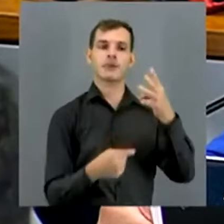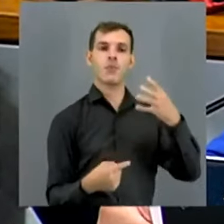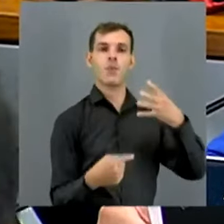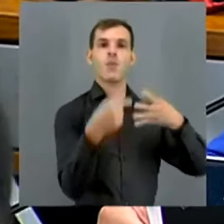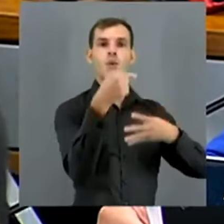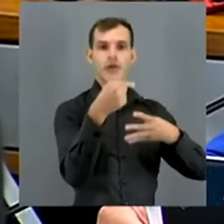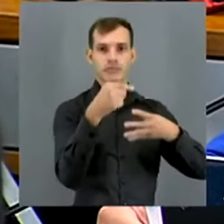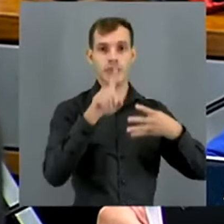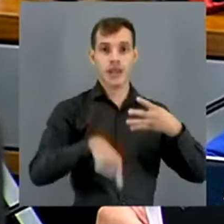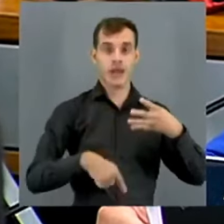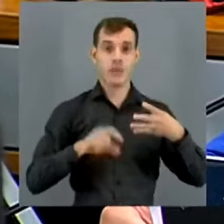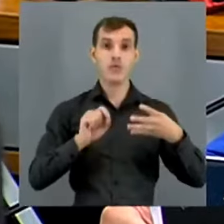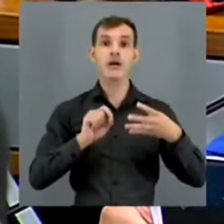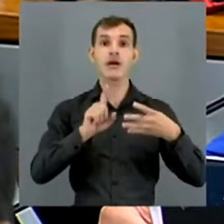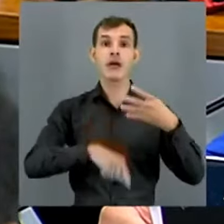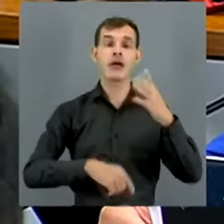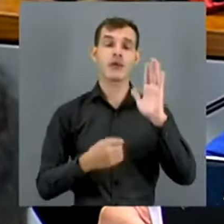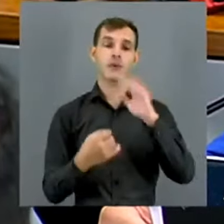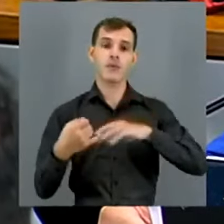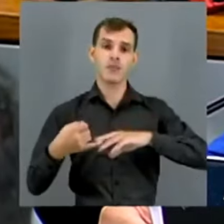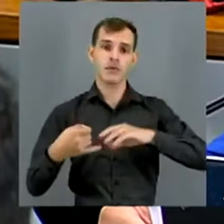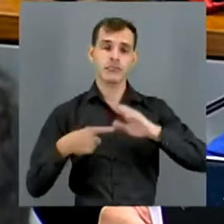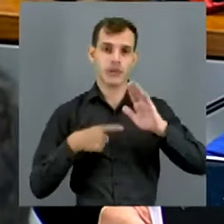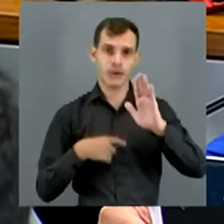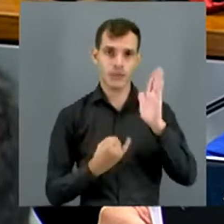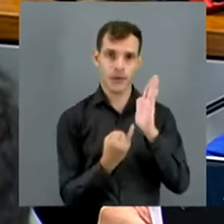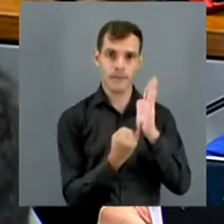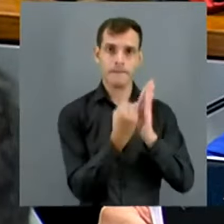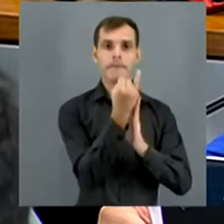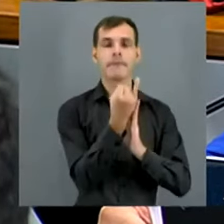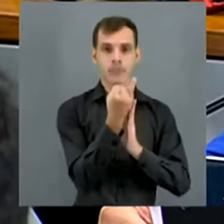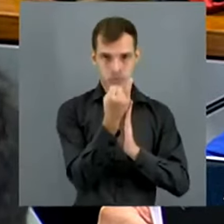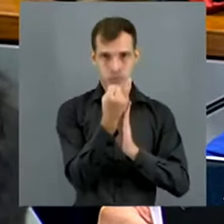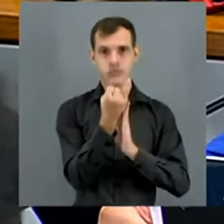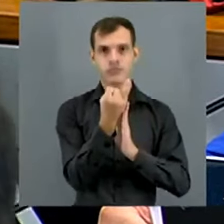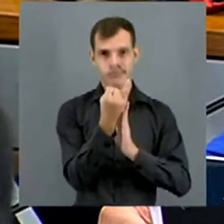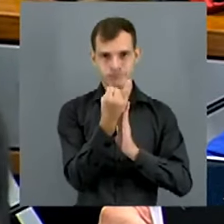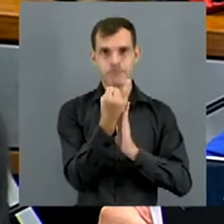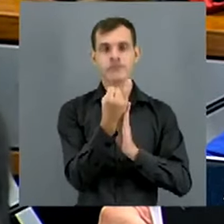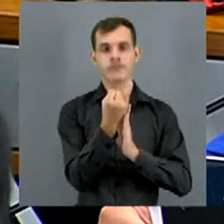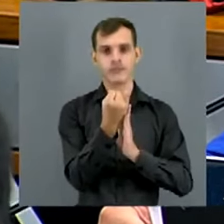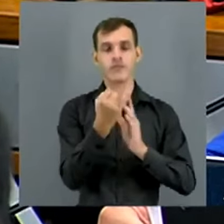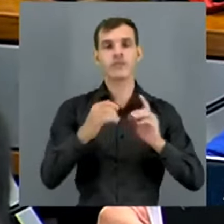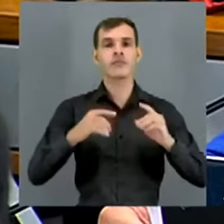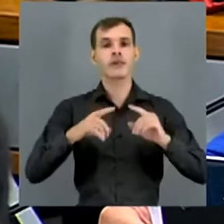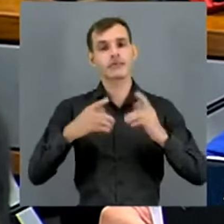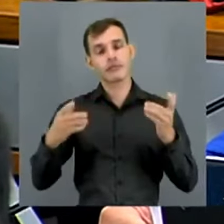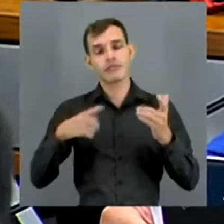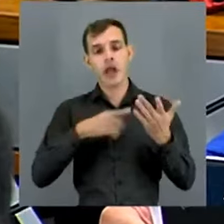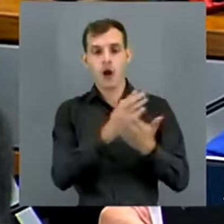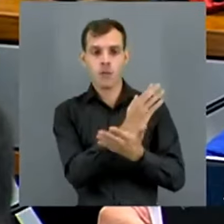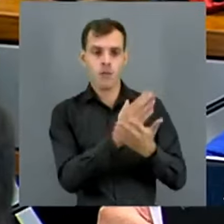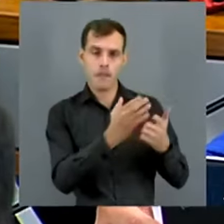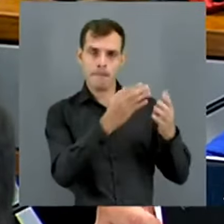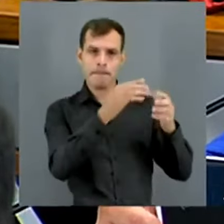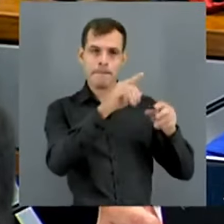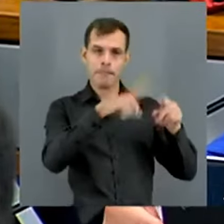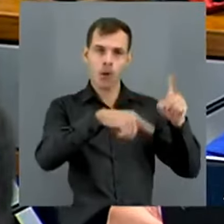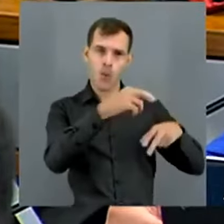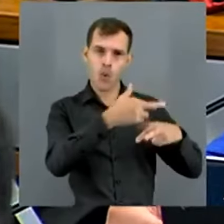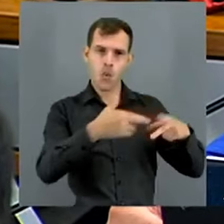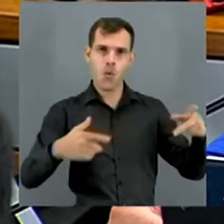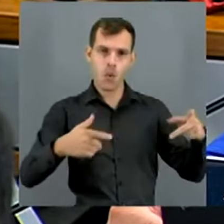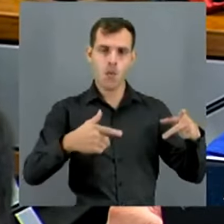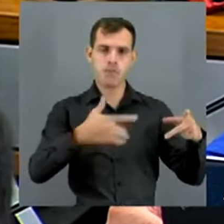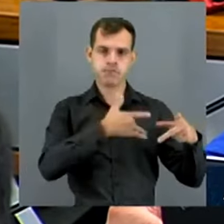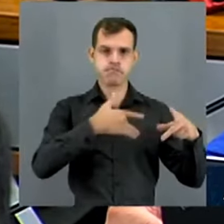seletivo gradual, incidência maior sobre produto mais nocivo, incidência menor sobre produto menos